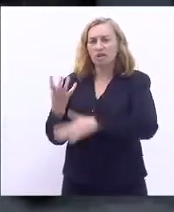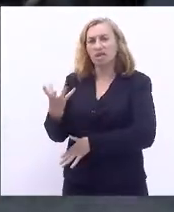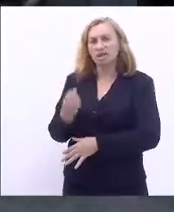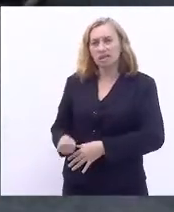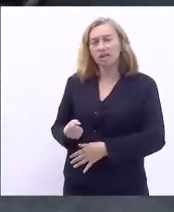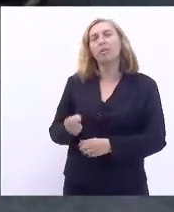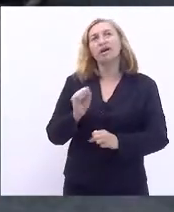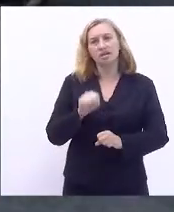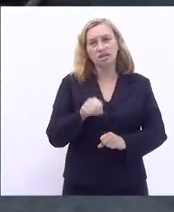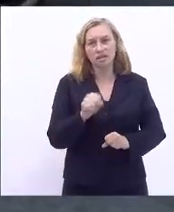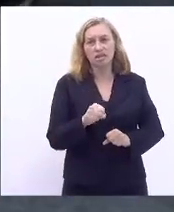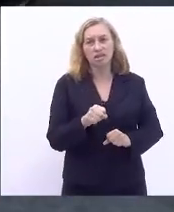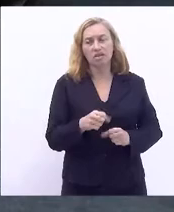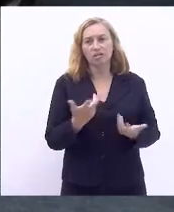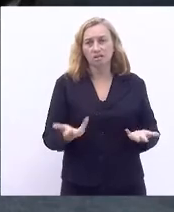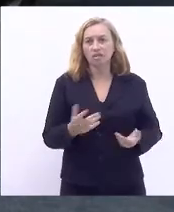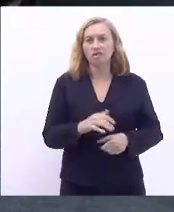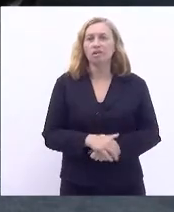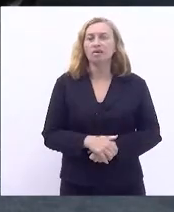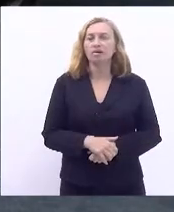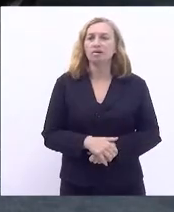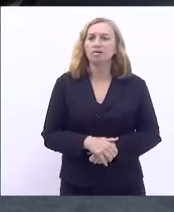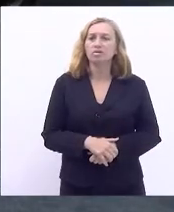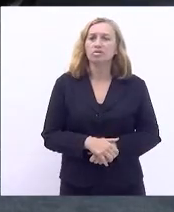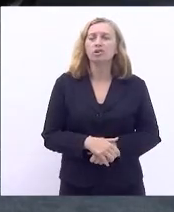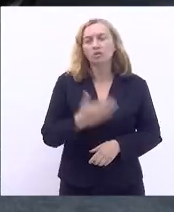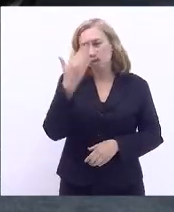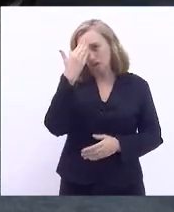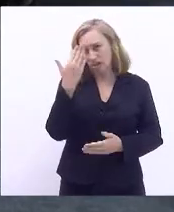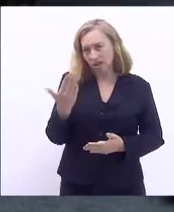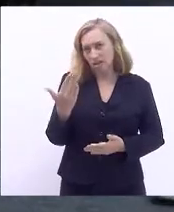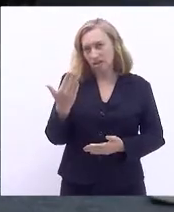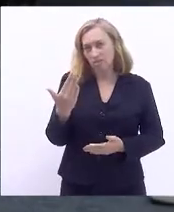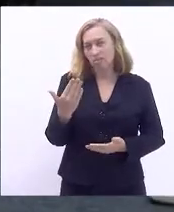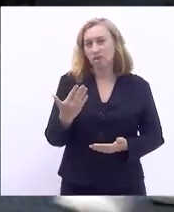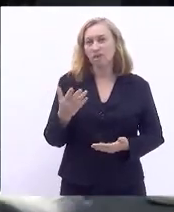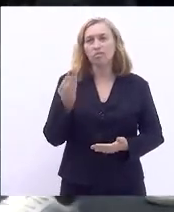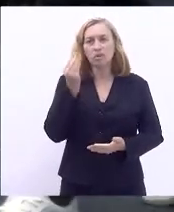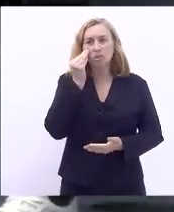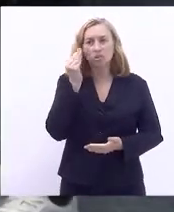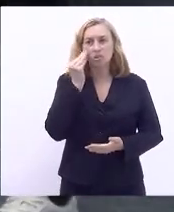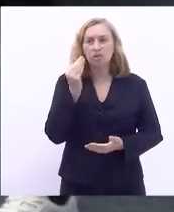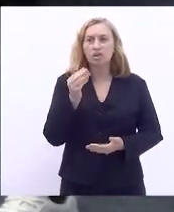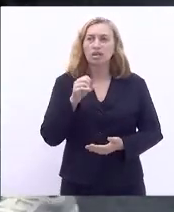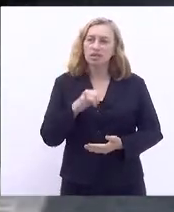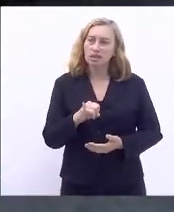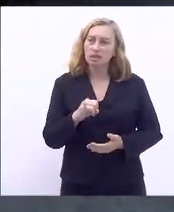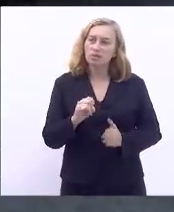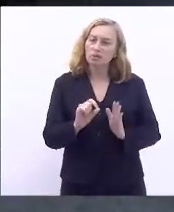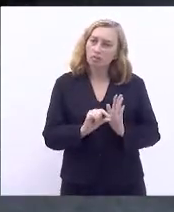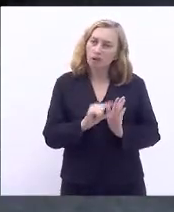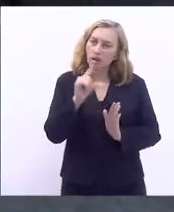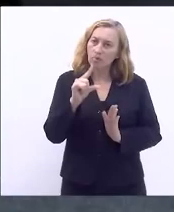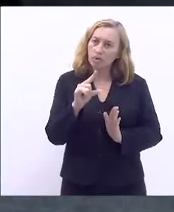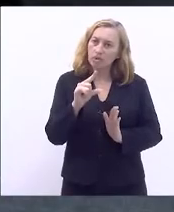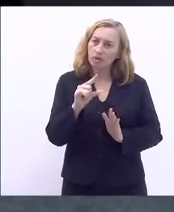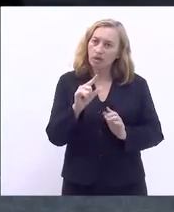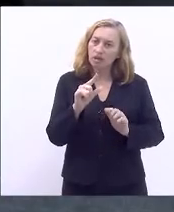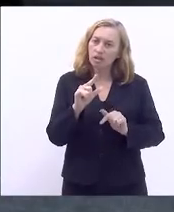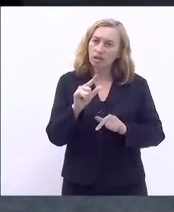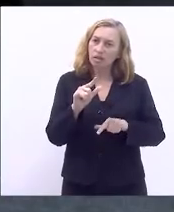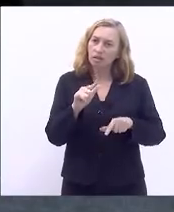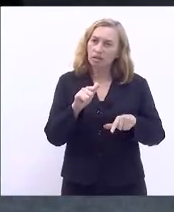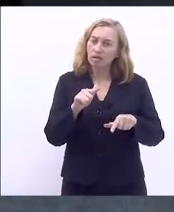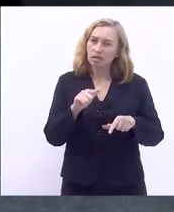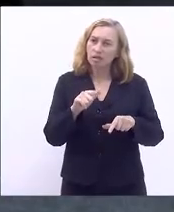dando mão de obra para o nosso país. E eu agradeço a oportunidade, mas olha, se for para aumentar emprego,